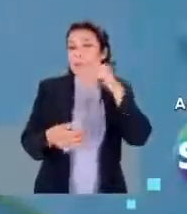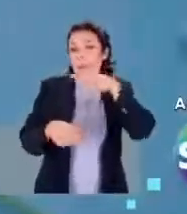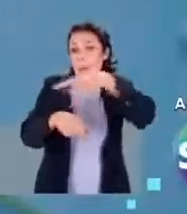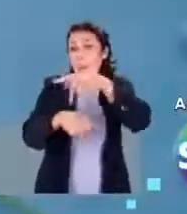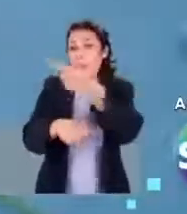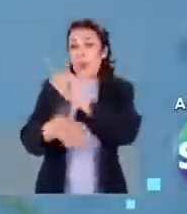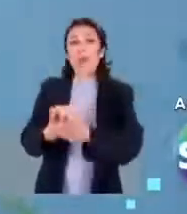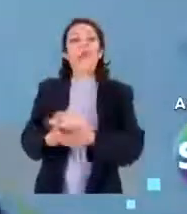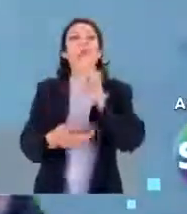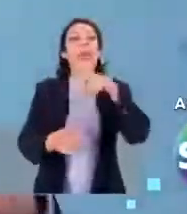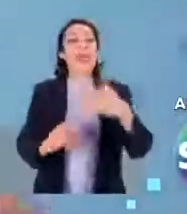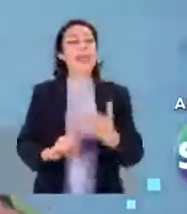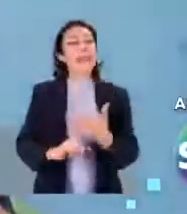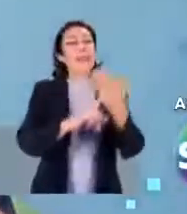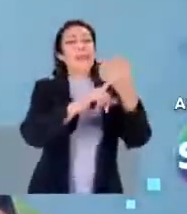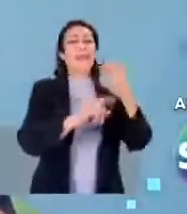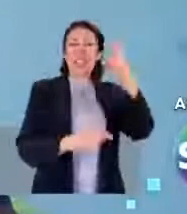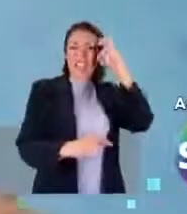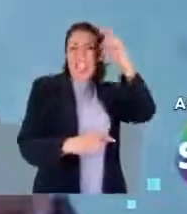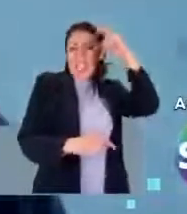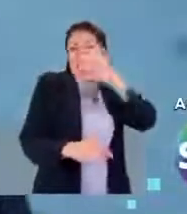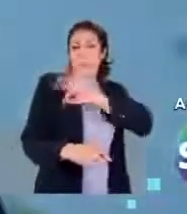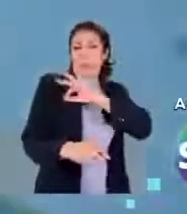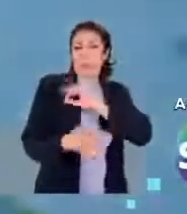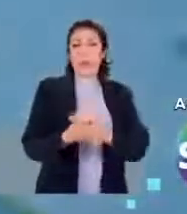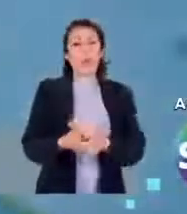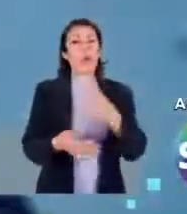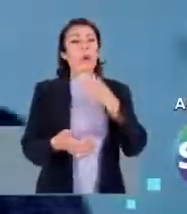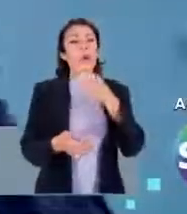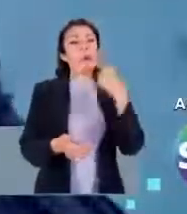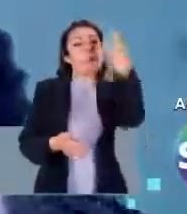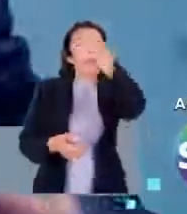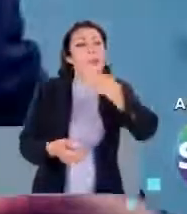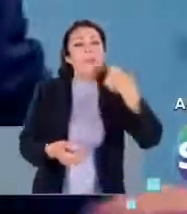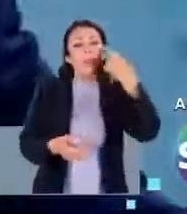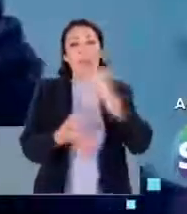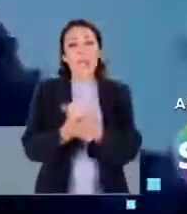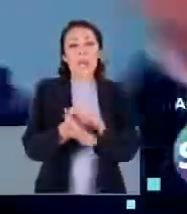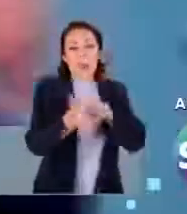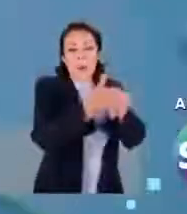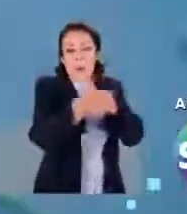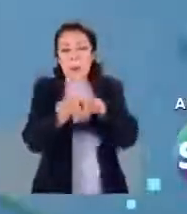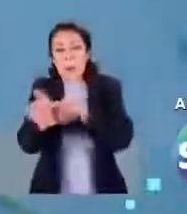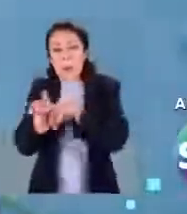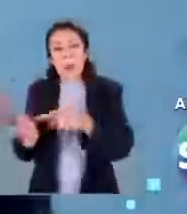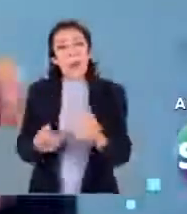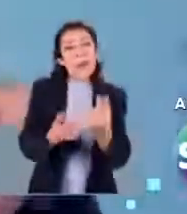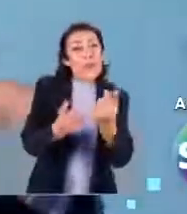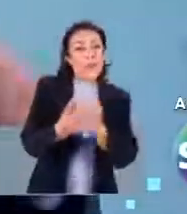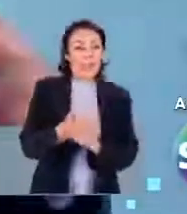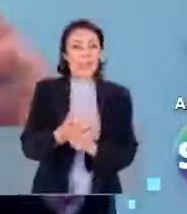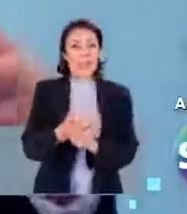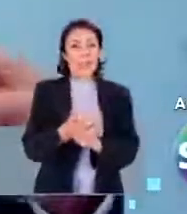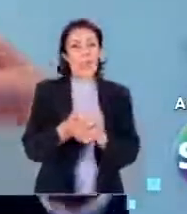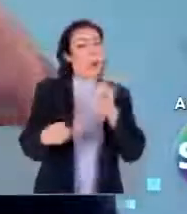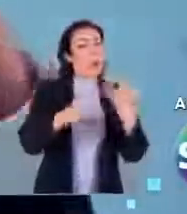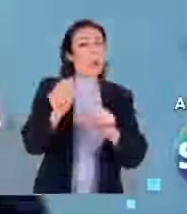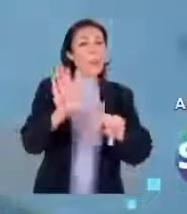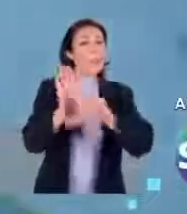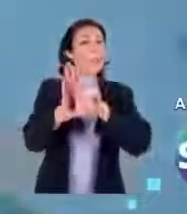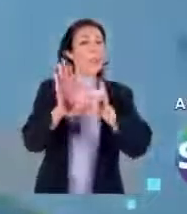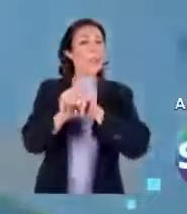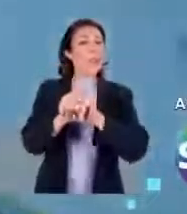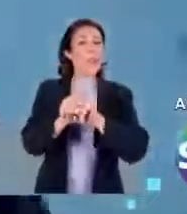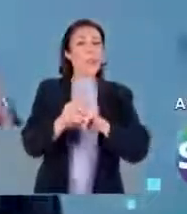é tecnologia inteligência policial reconhecimento facial siga o Rastro do dinheiro muda a legislação para